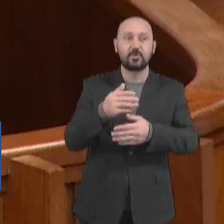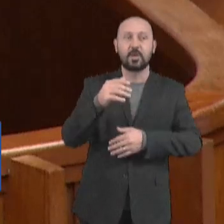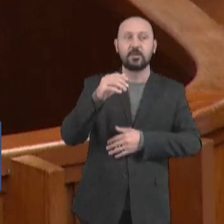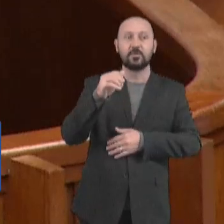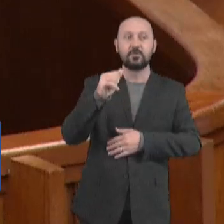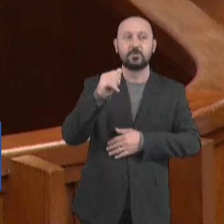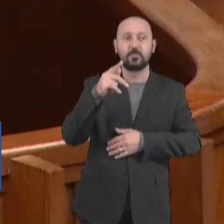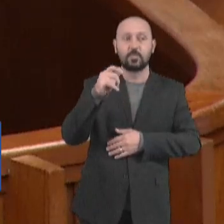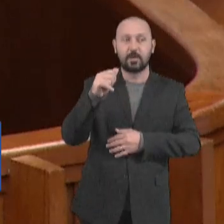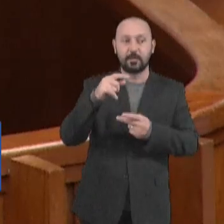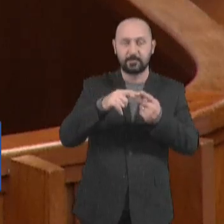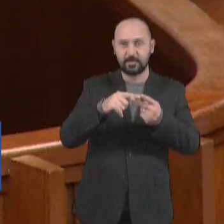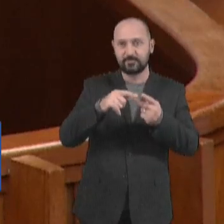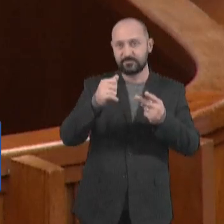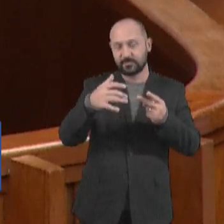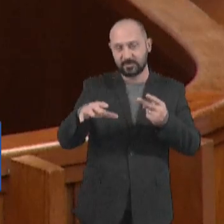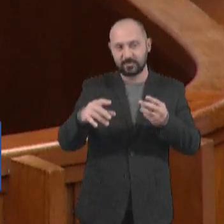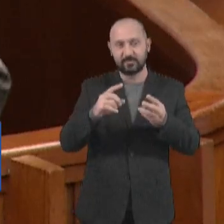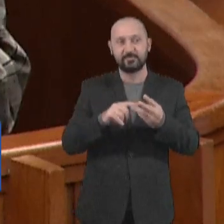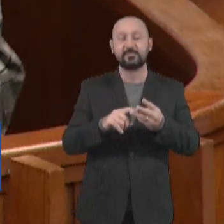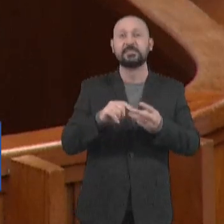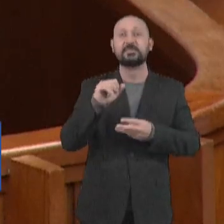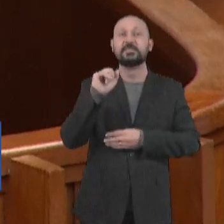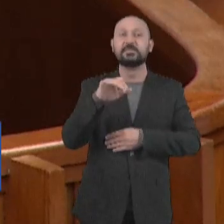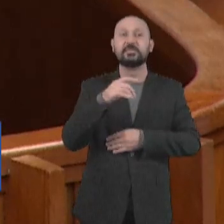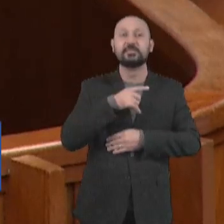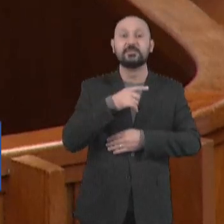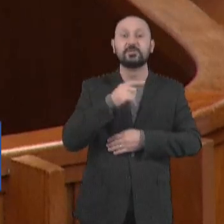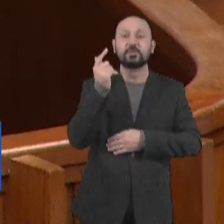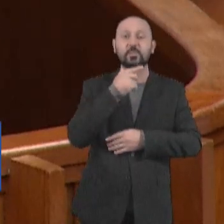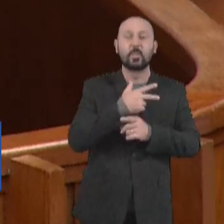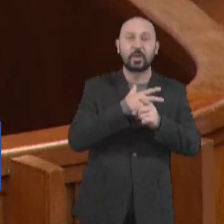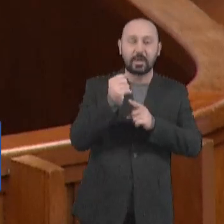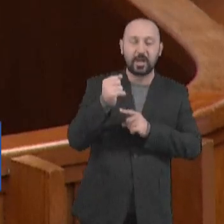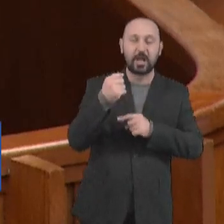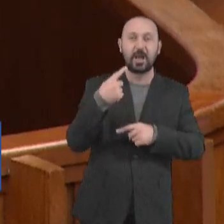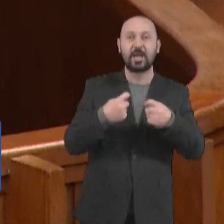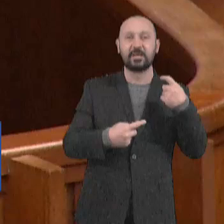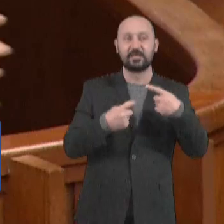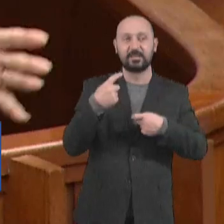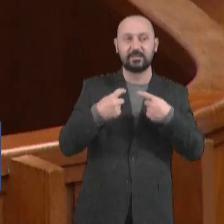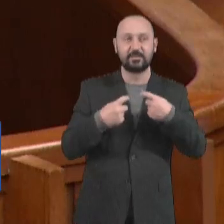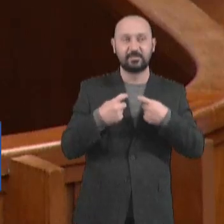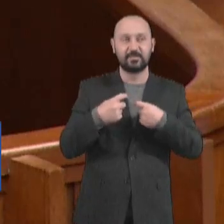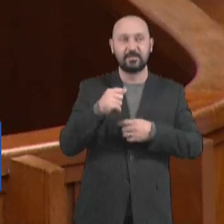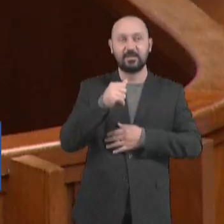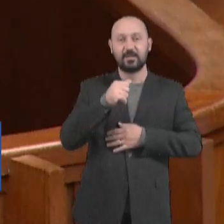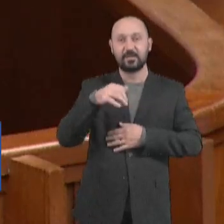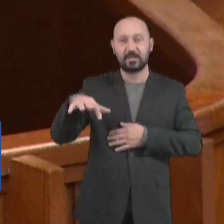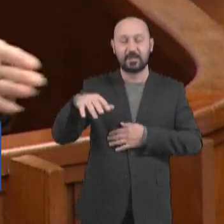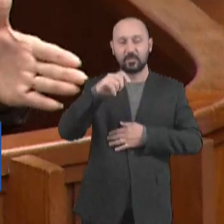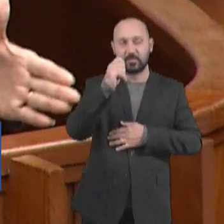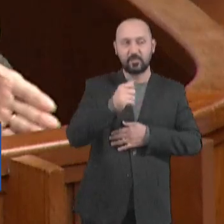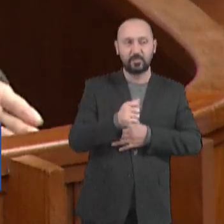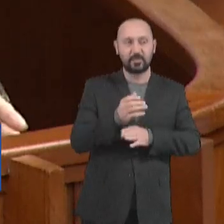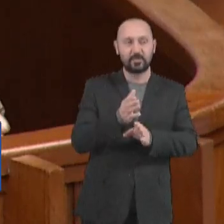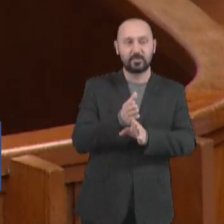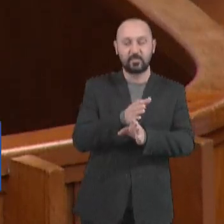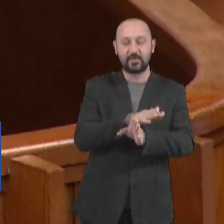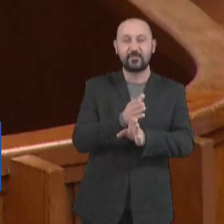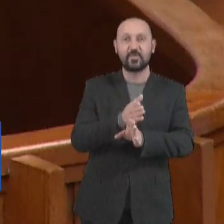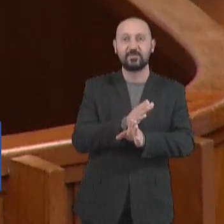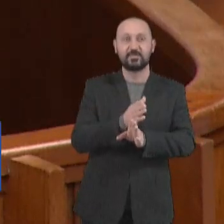ele considerava o Aquidauana. E se tivesse ganho a guerra, Aquidauana e Anastácio eram